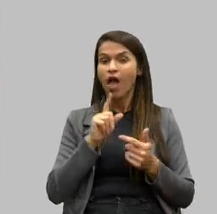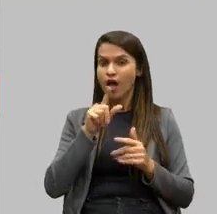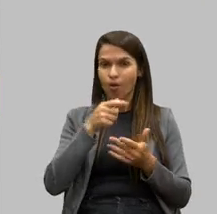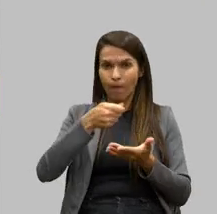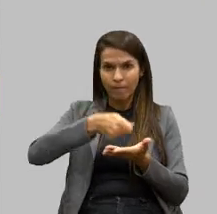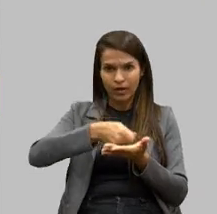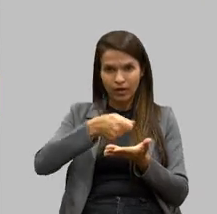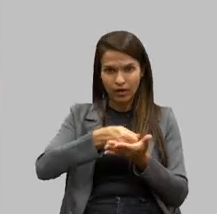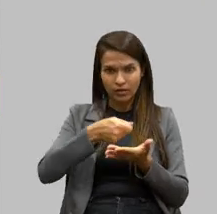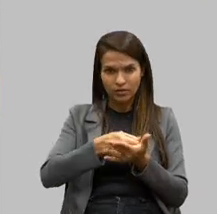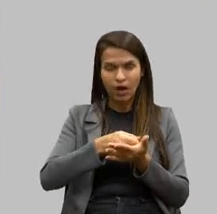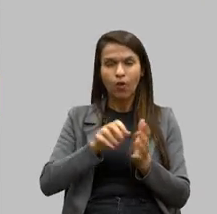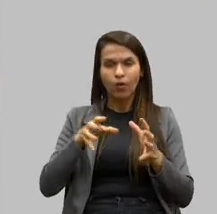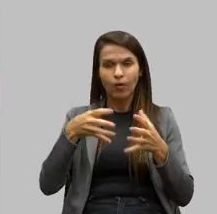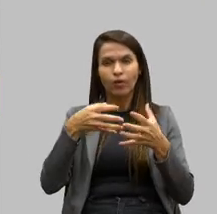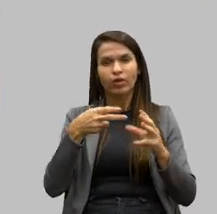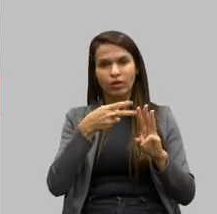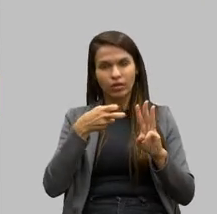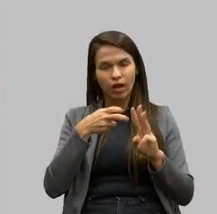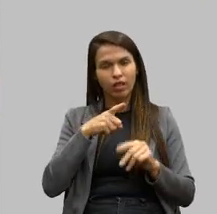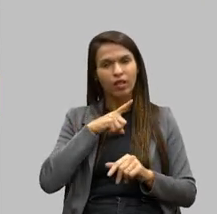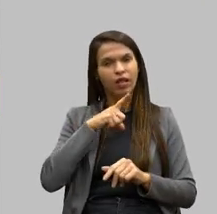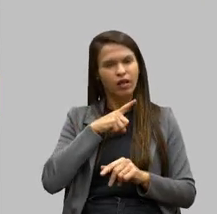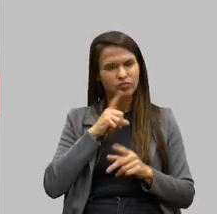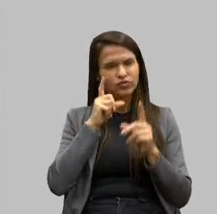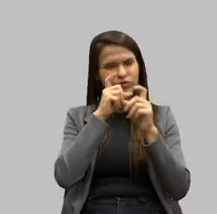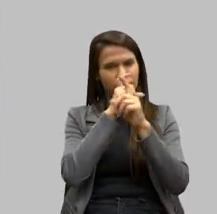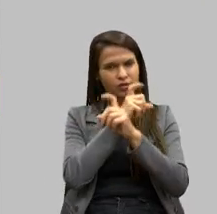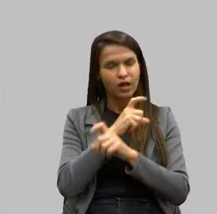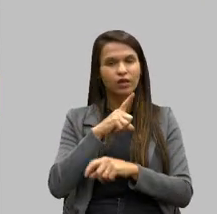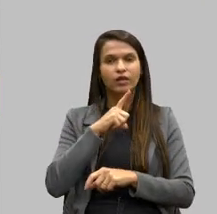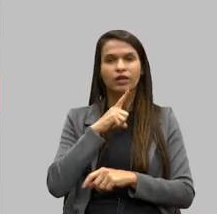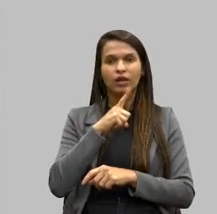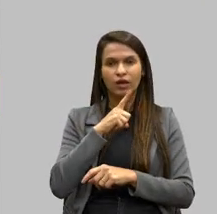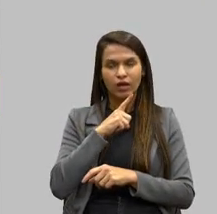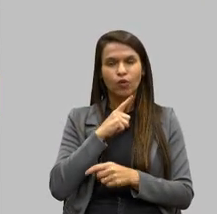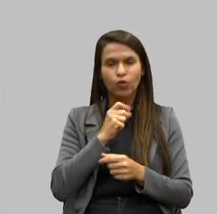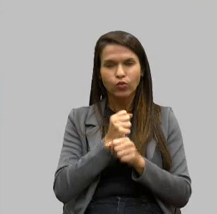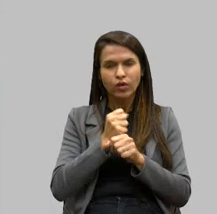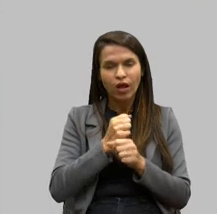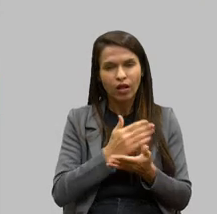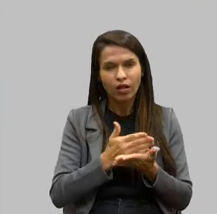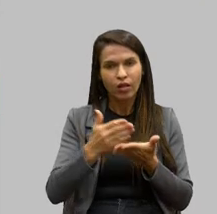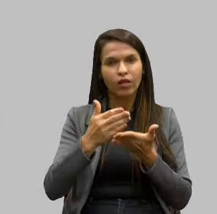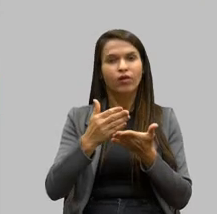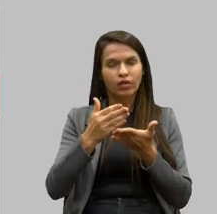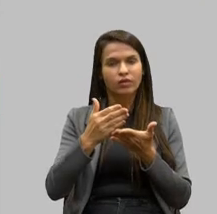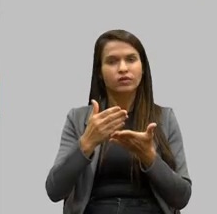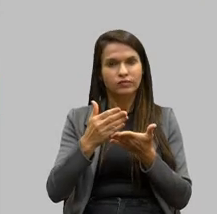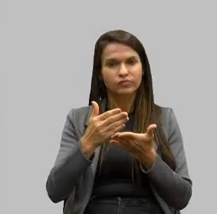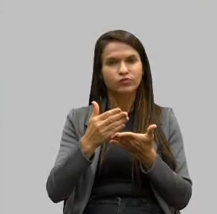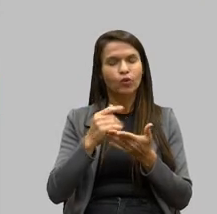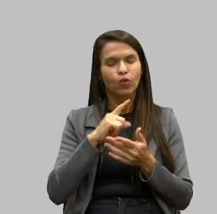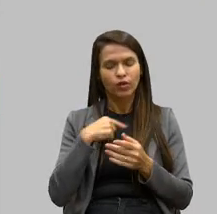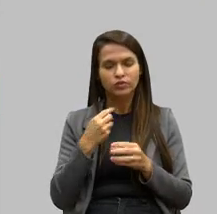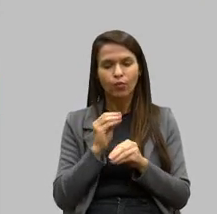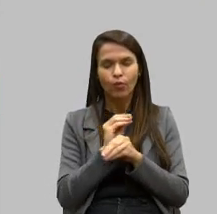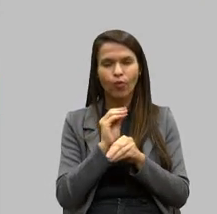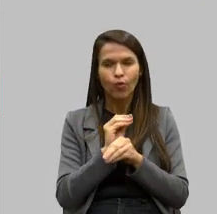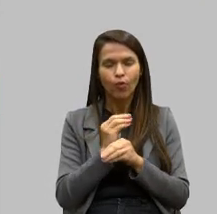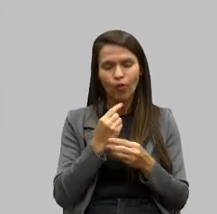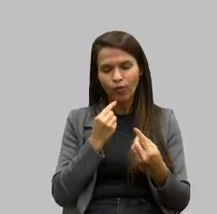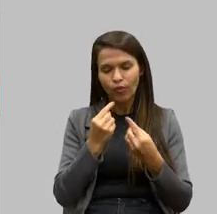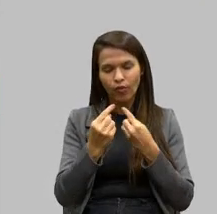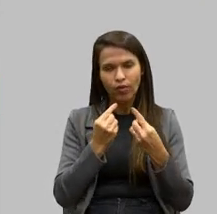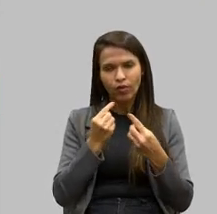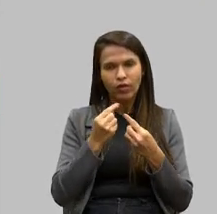As comunidades indígenas, hoje, nós temos um ponto de dificuldade, que nós temos os anos iniciais sendo atendidos, as comunidades indígenas, nós estamos cuidando e conversando com as